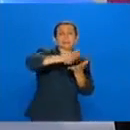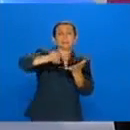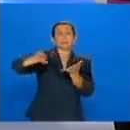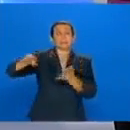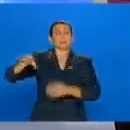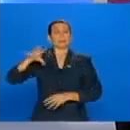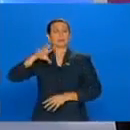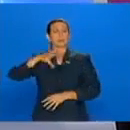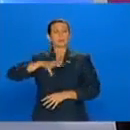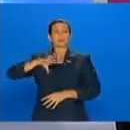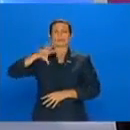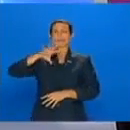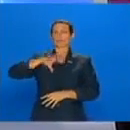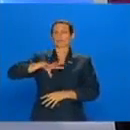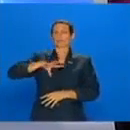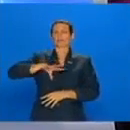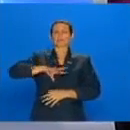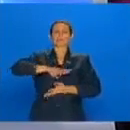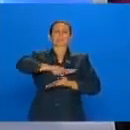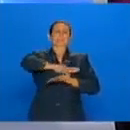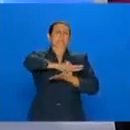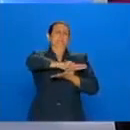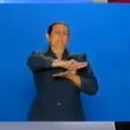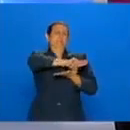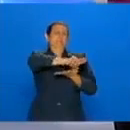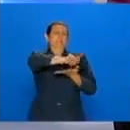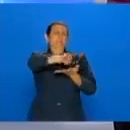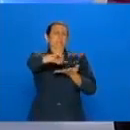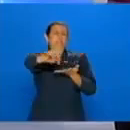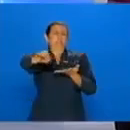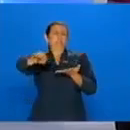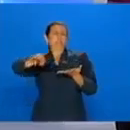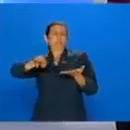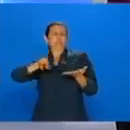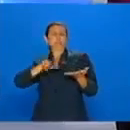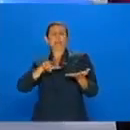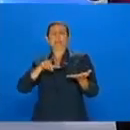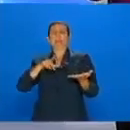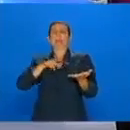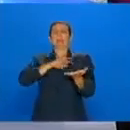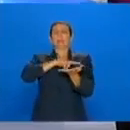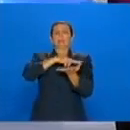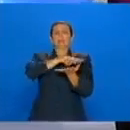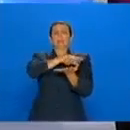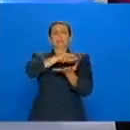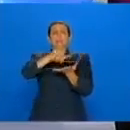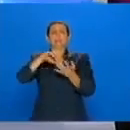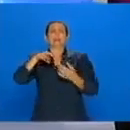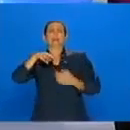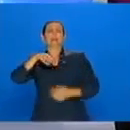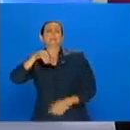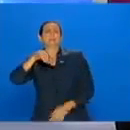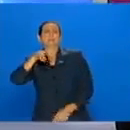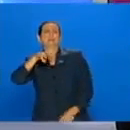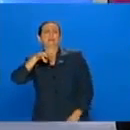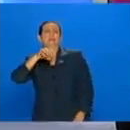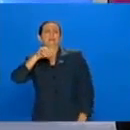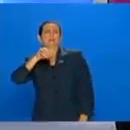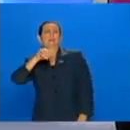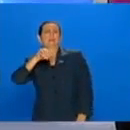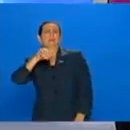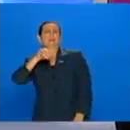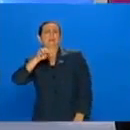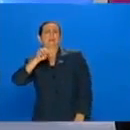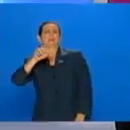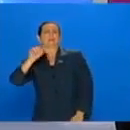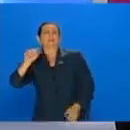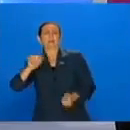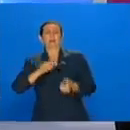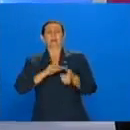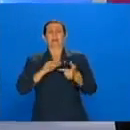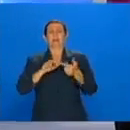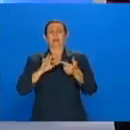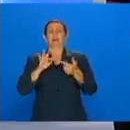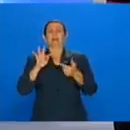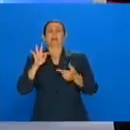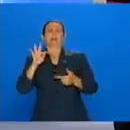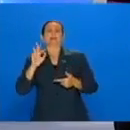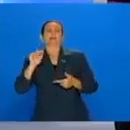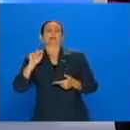como tangerina, macaxeira, vergamota, mimosa, polcã e por aí em